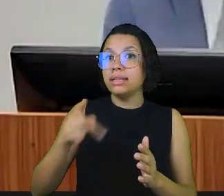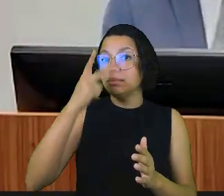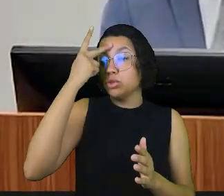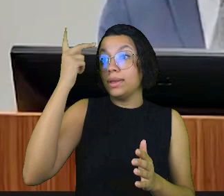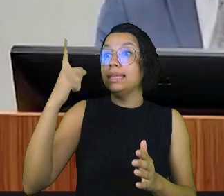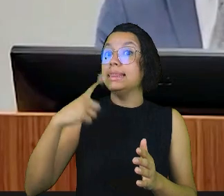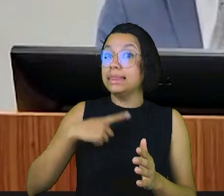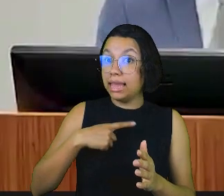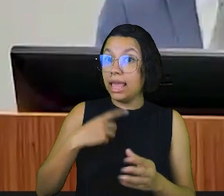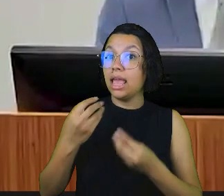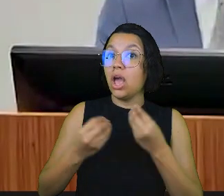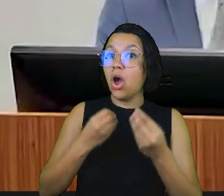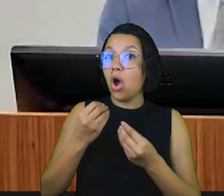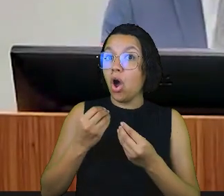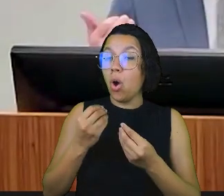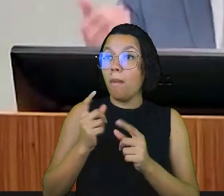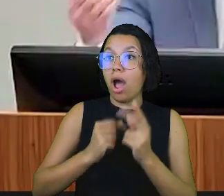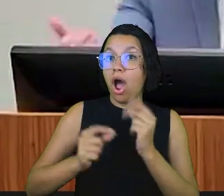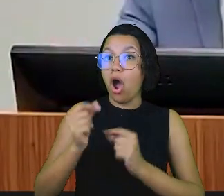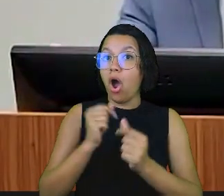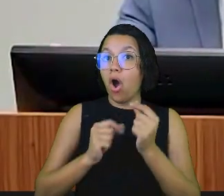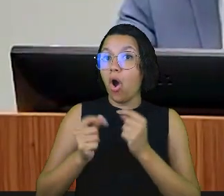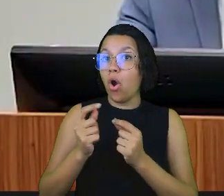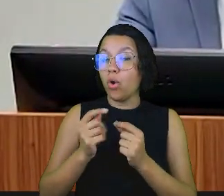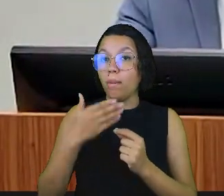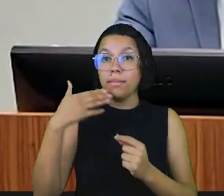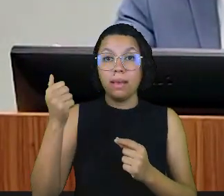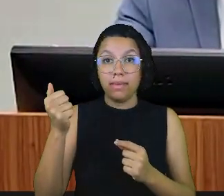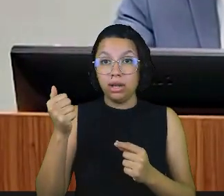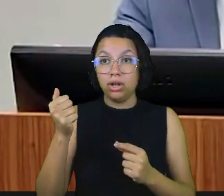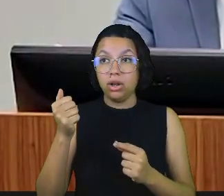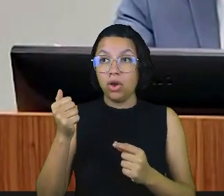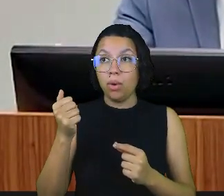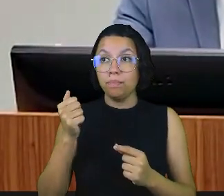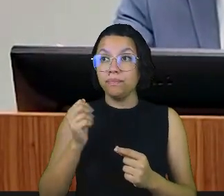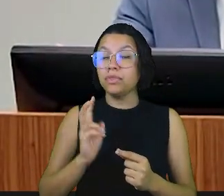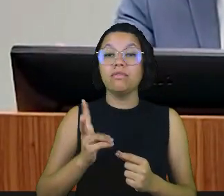sua cabeça em cima do pescoço, mesmo que isso custe.